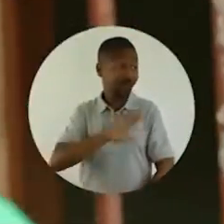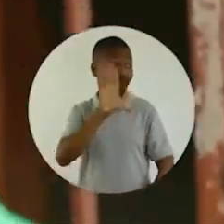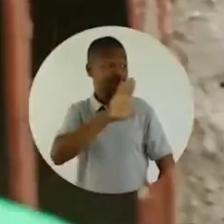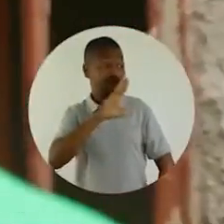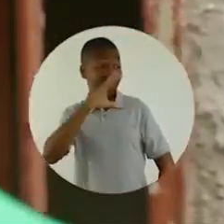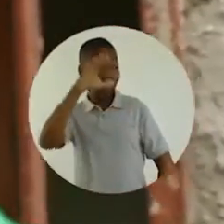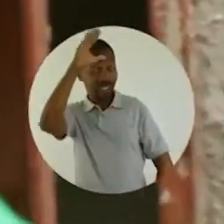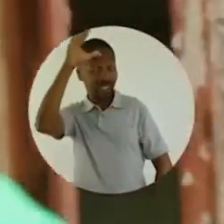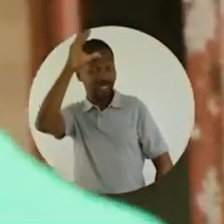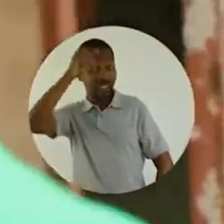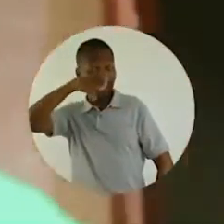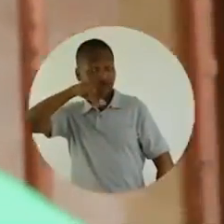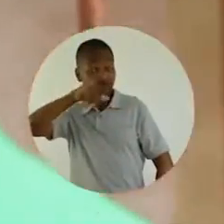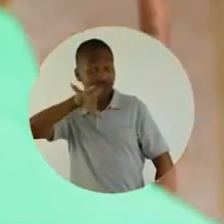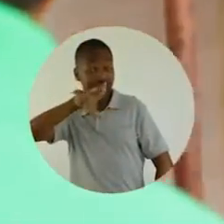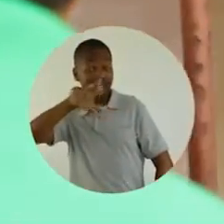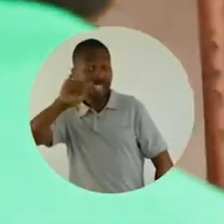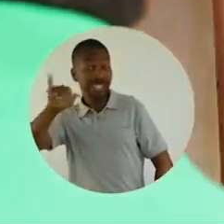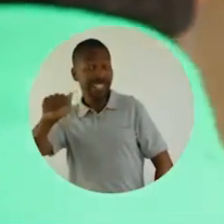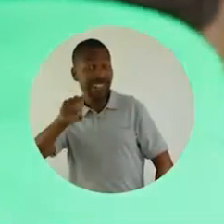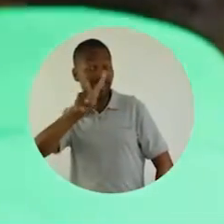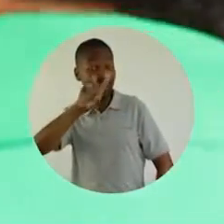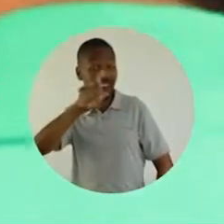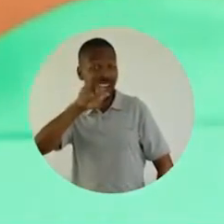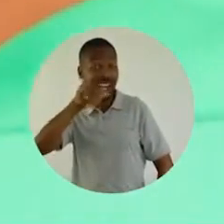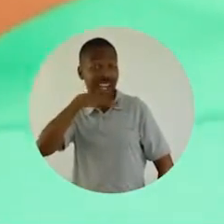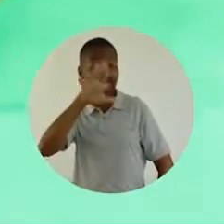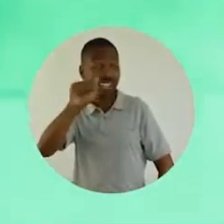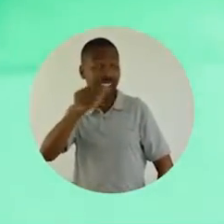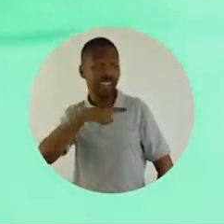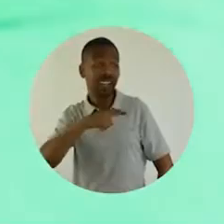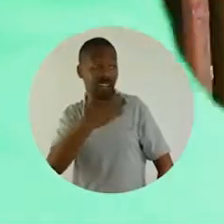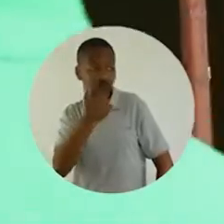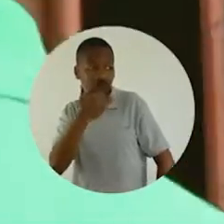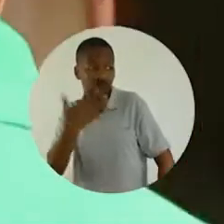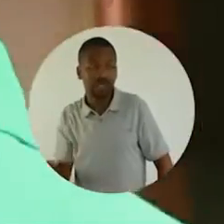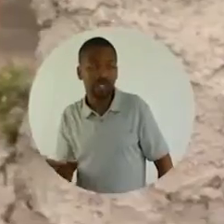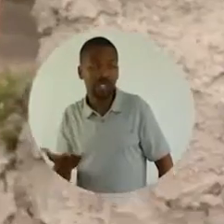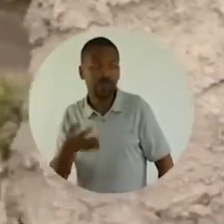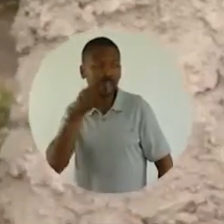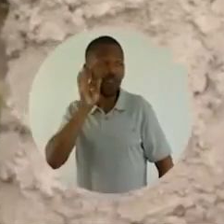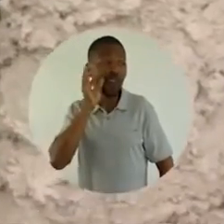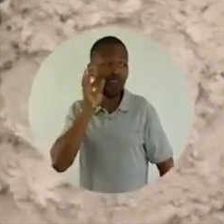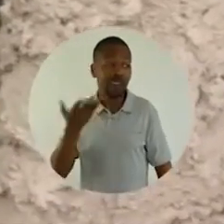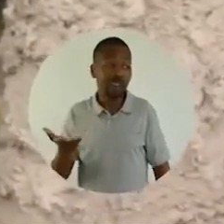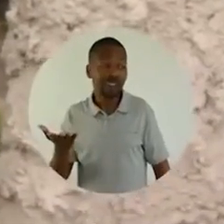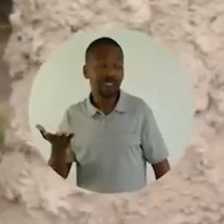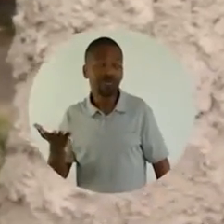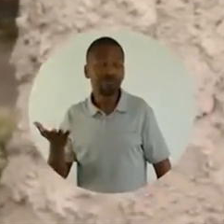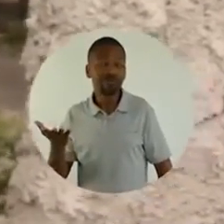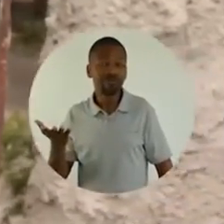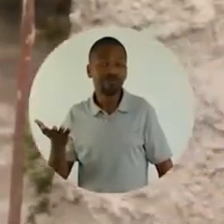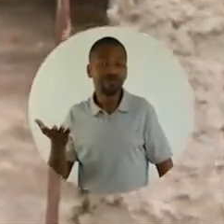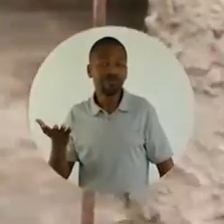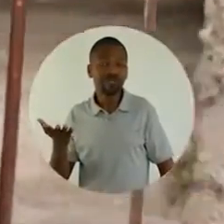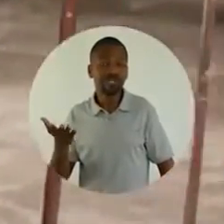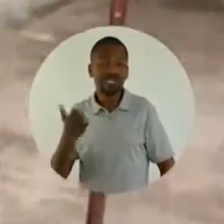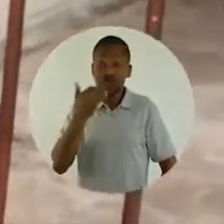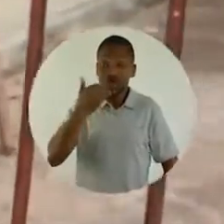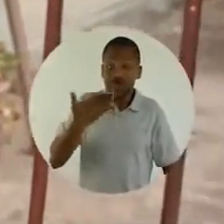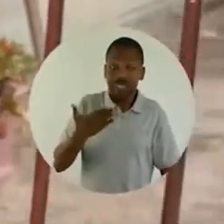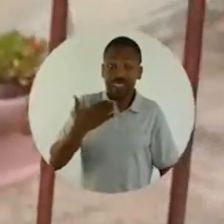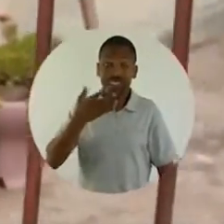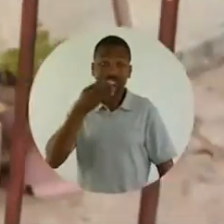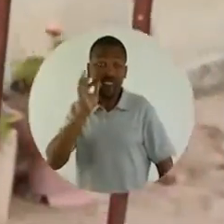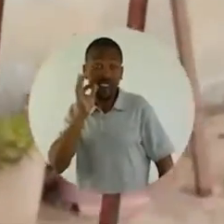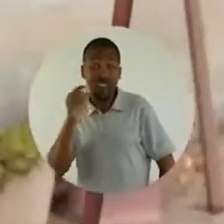Maria! Tia Verinha! Tem comida? Café? Tem comida?